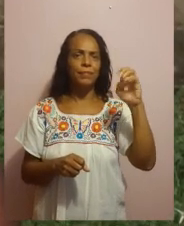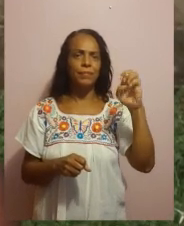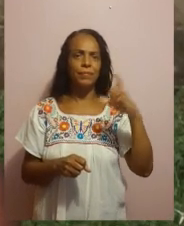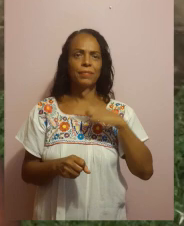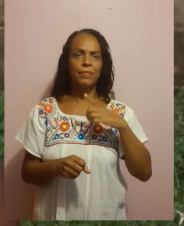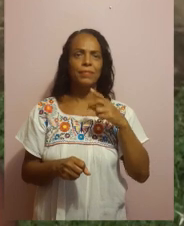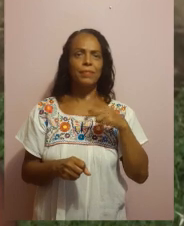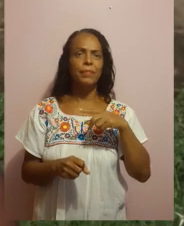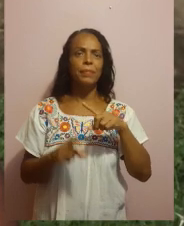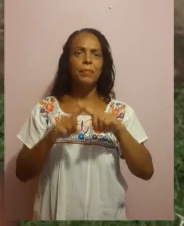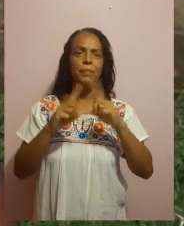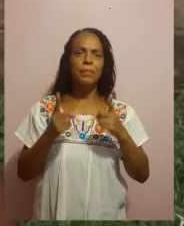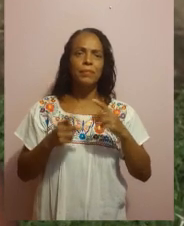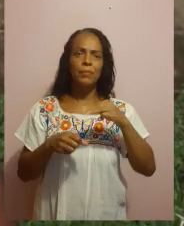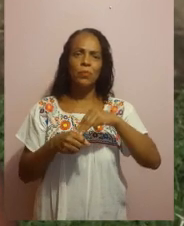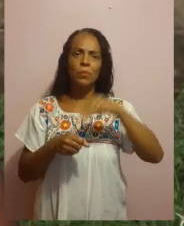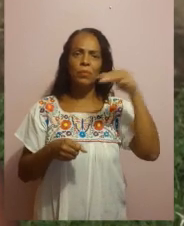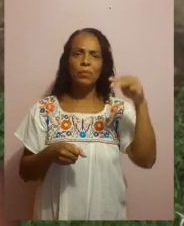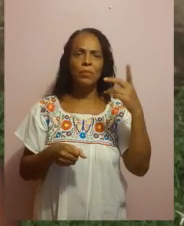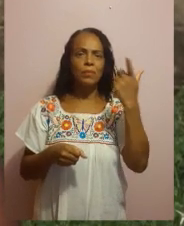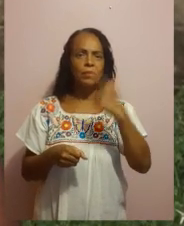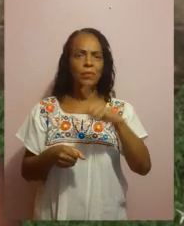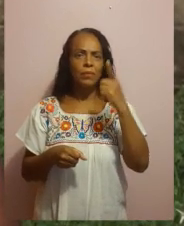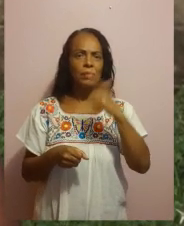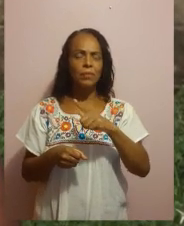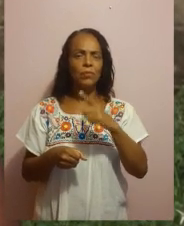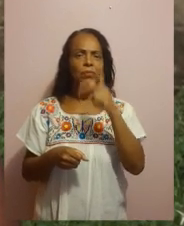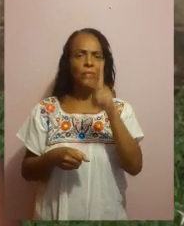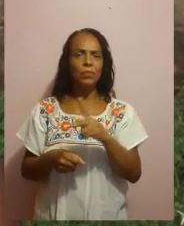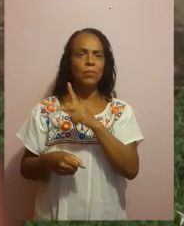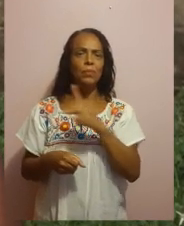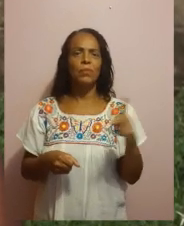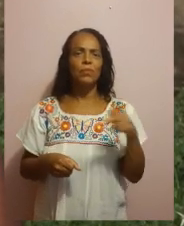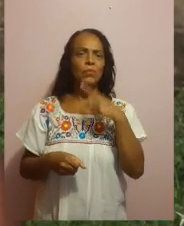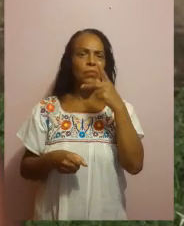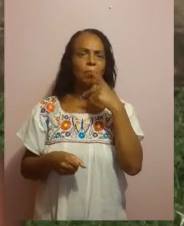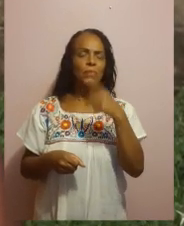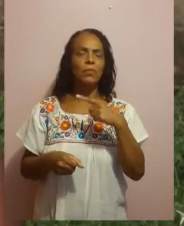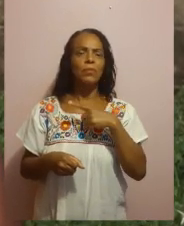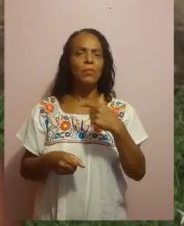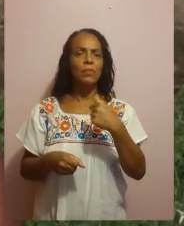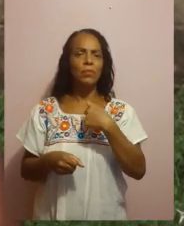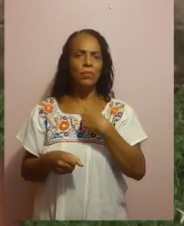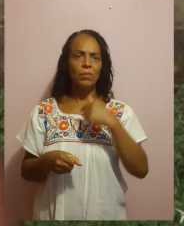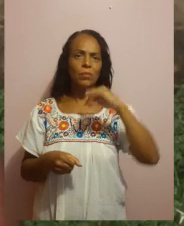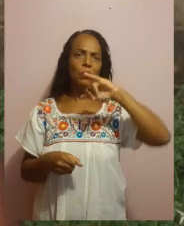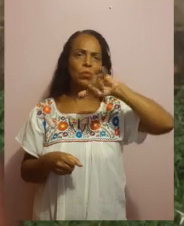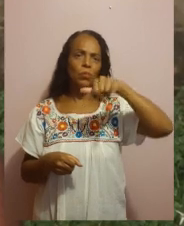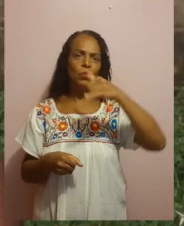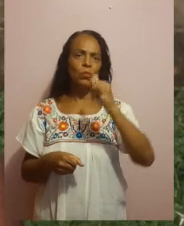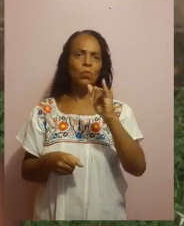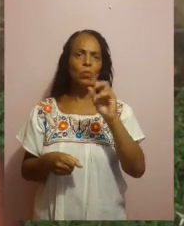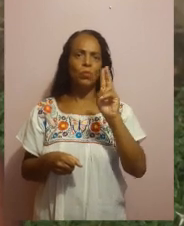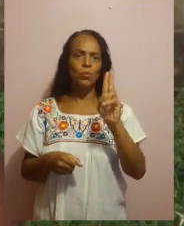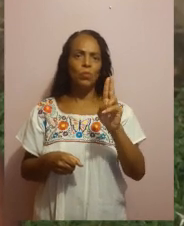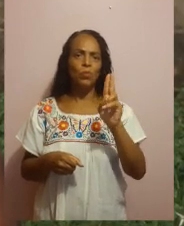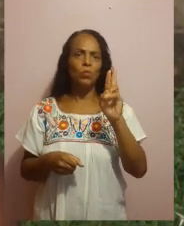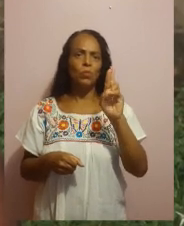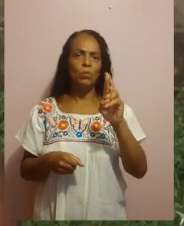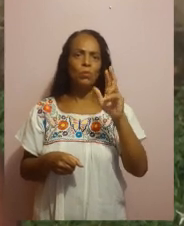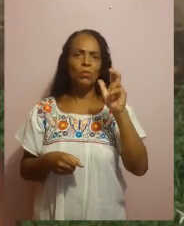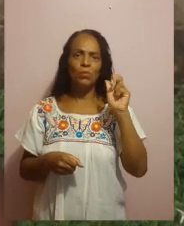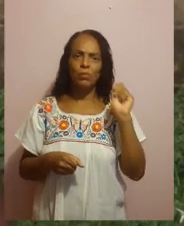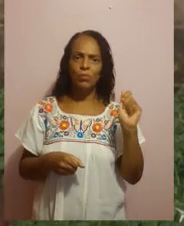jura. Bote a mão aqui em cima da Bíblia. Você jura que vai parar? Eu juro. E